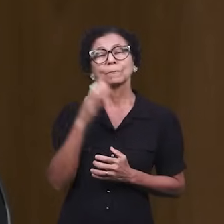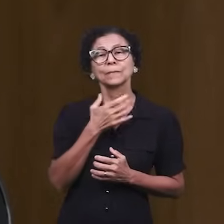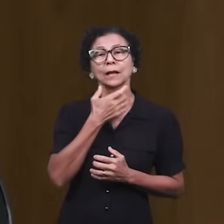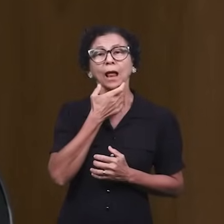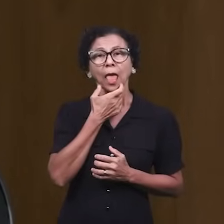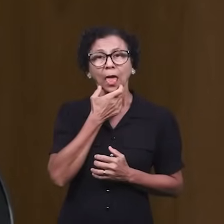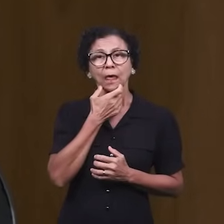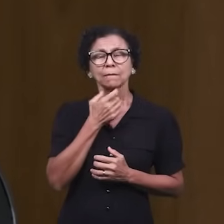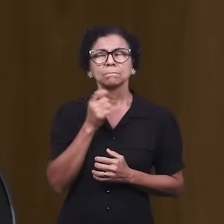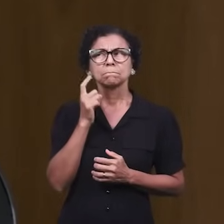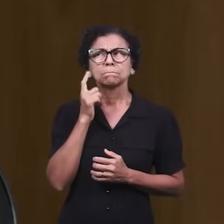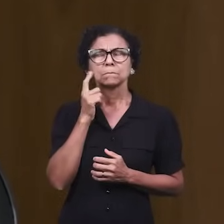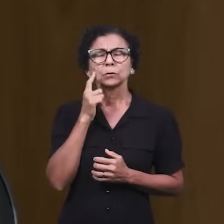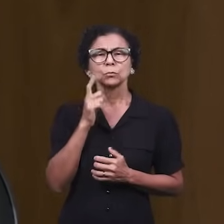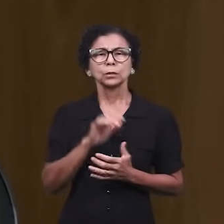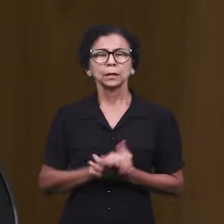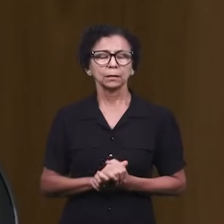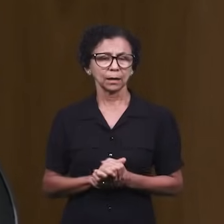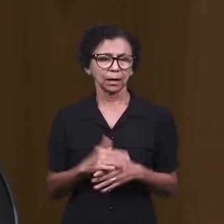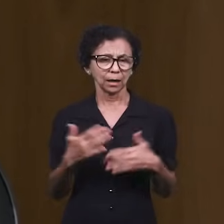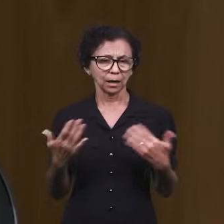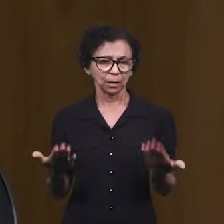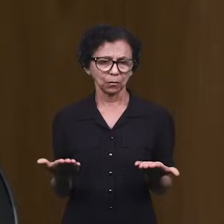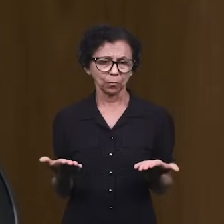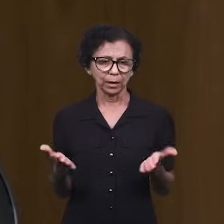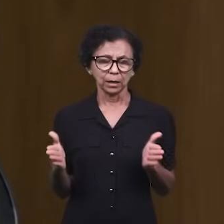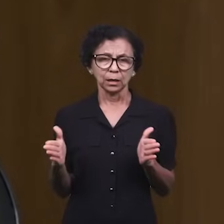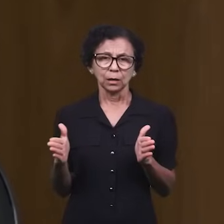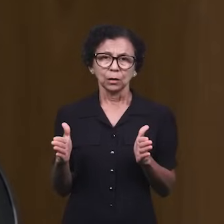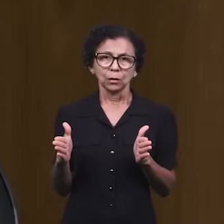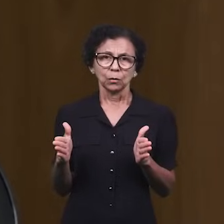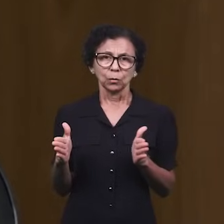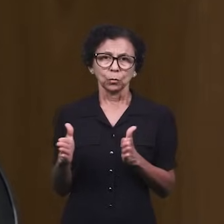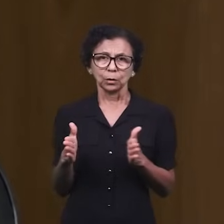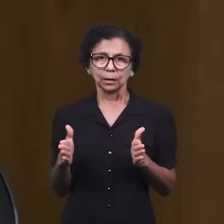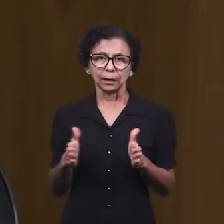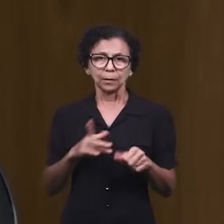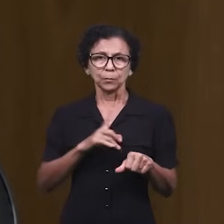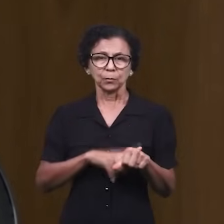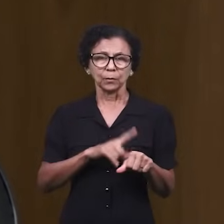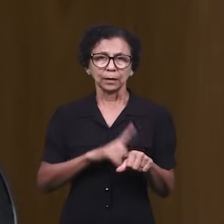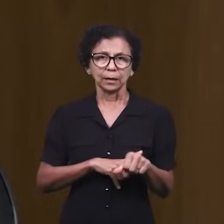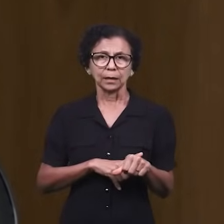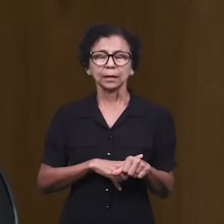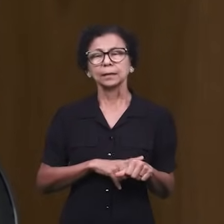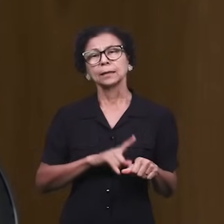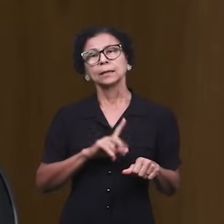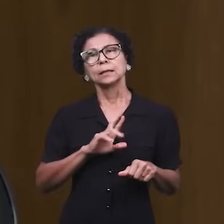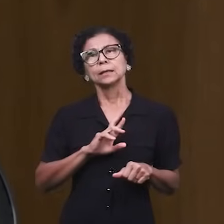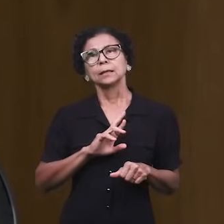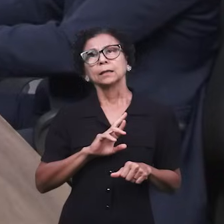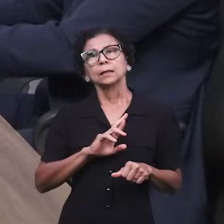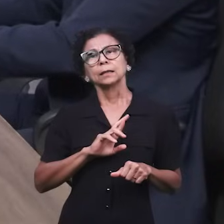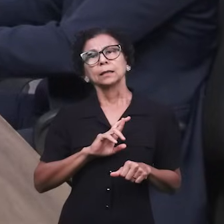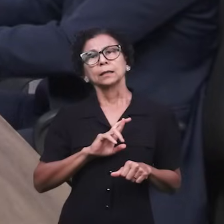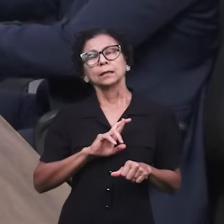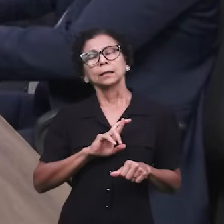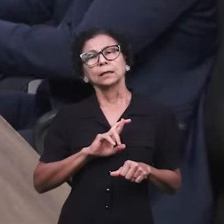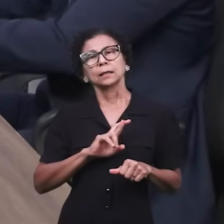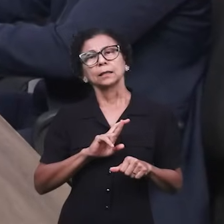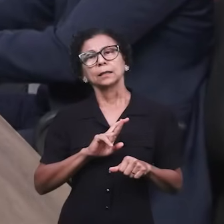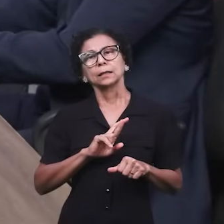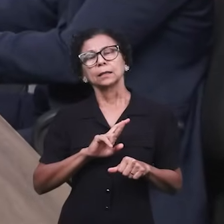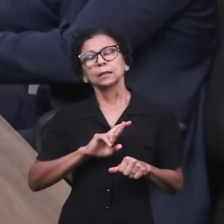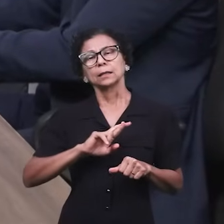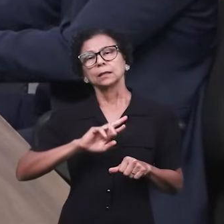tempo não era absoluto. E o tempo ele era uma grandeza física também, que poderia